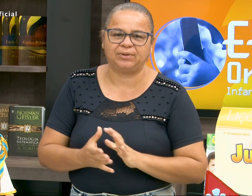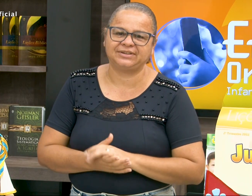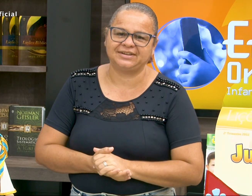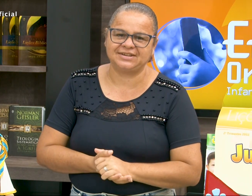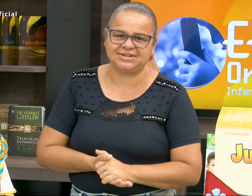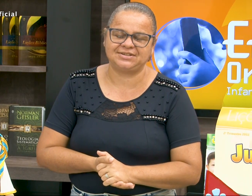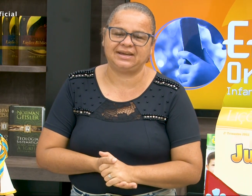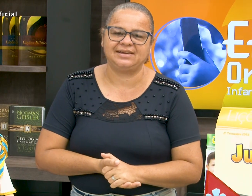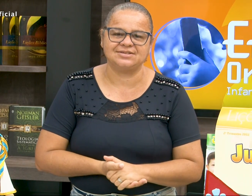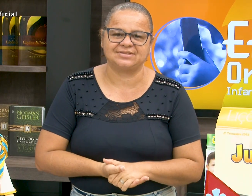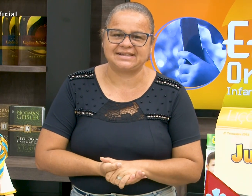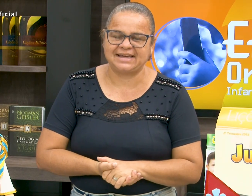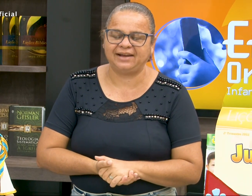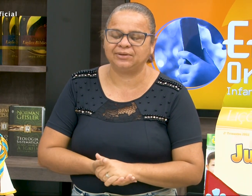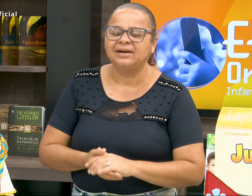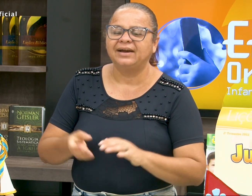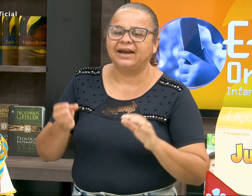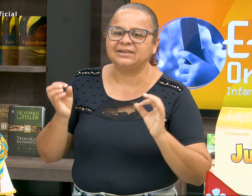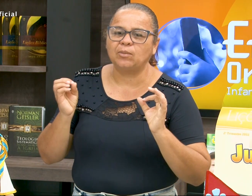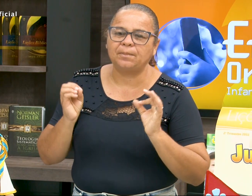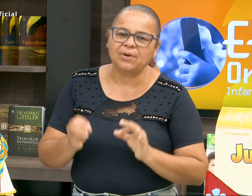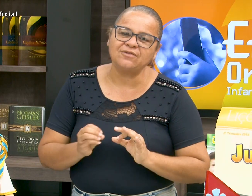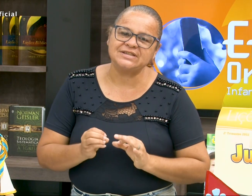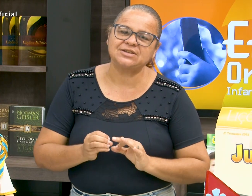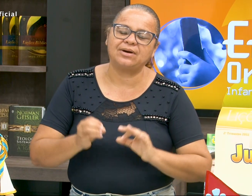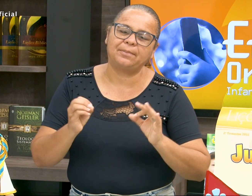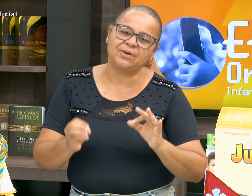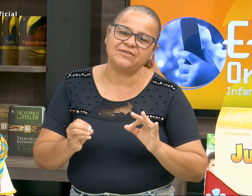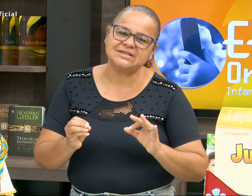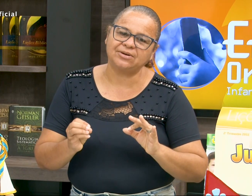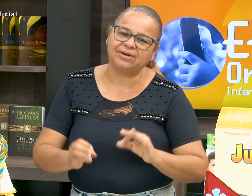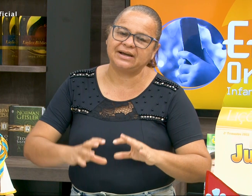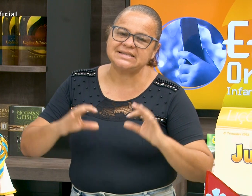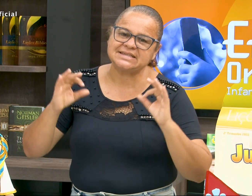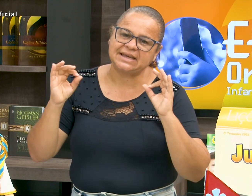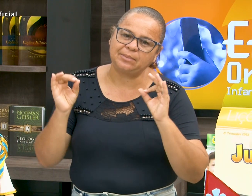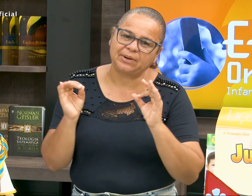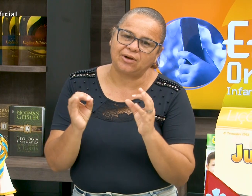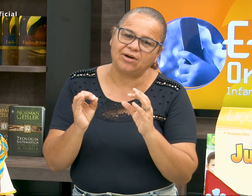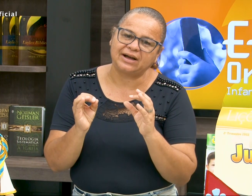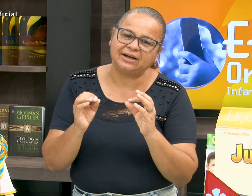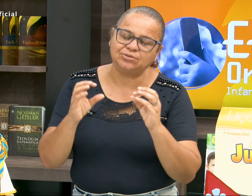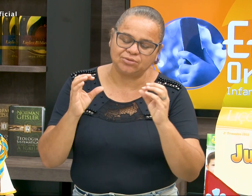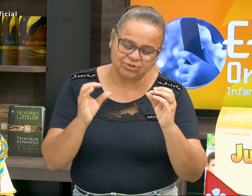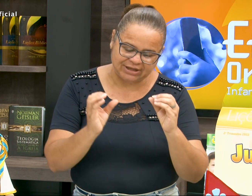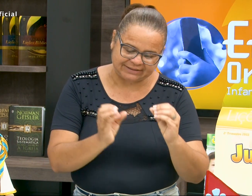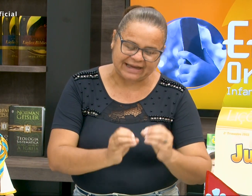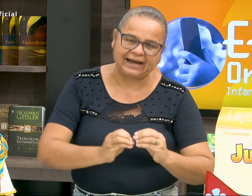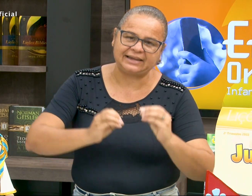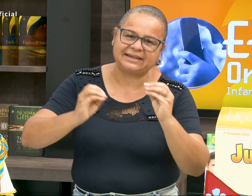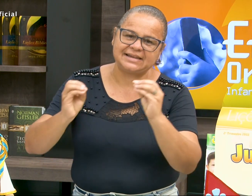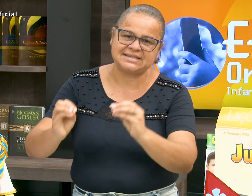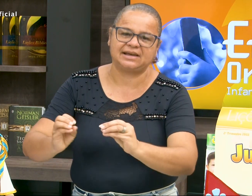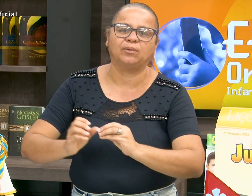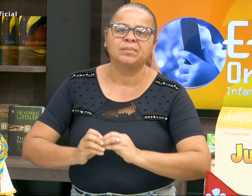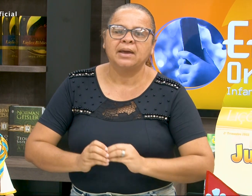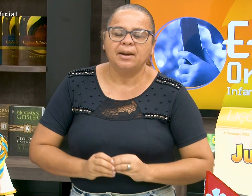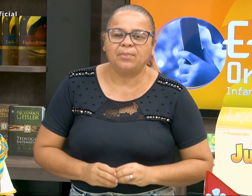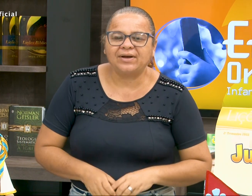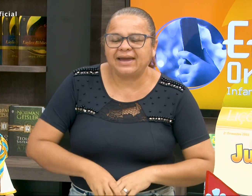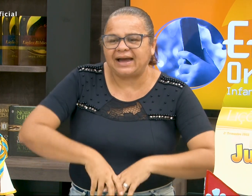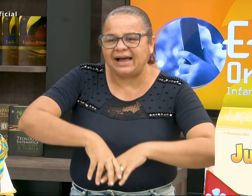muito importante a gente ter isso, tá certo? Então, professor, a professora, sempre colocando os detalhes da